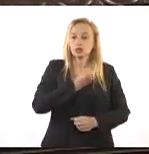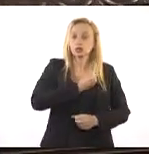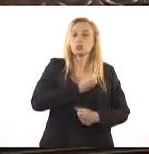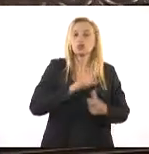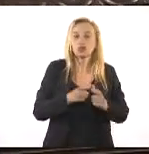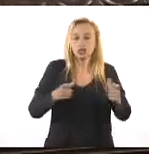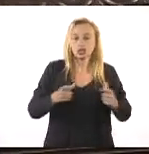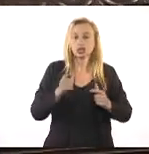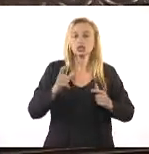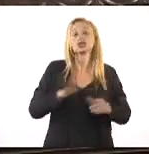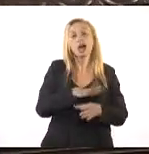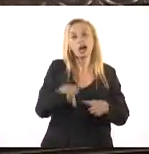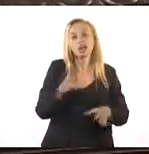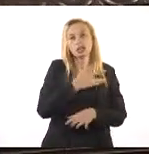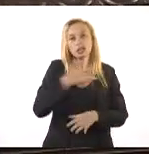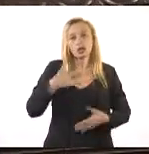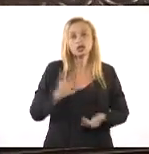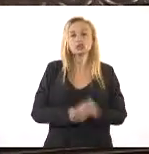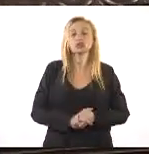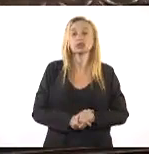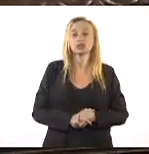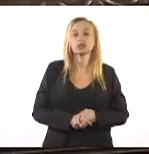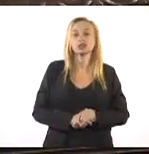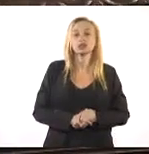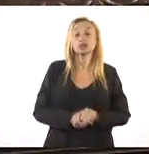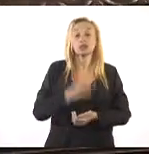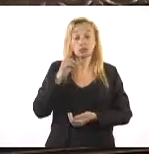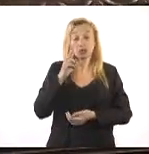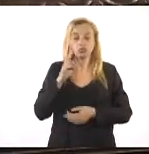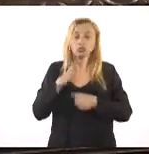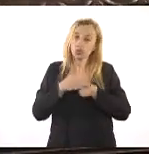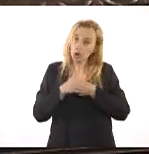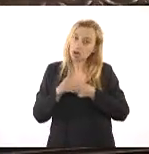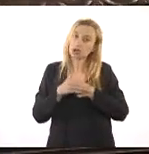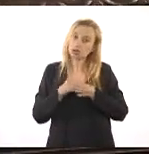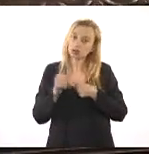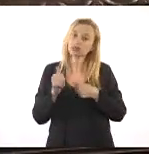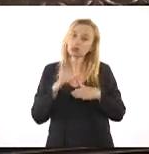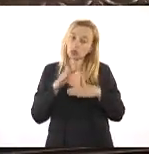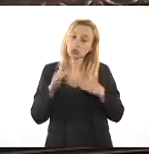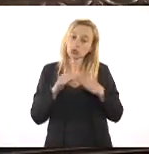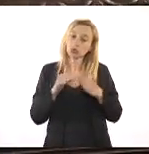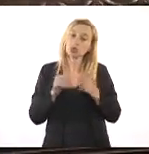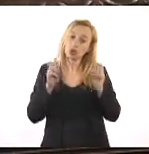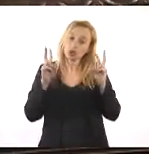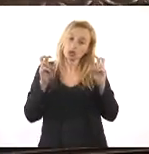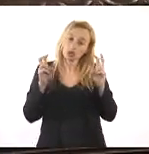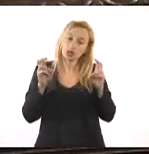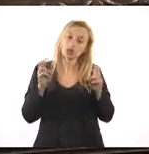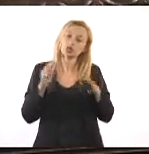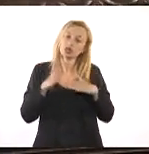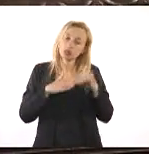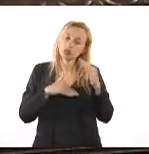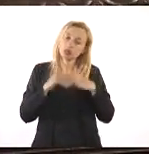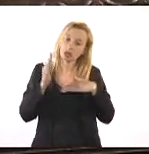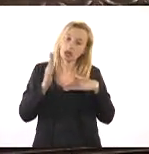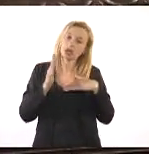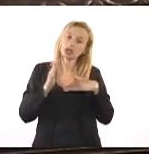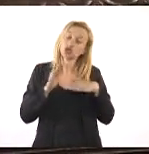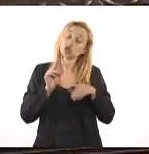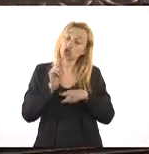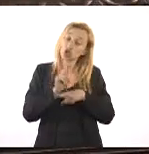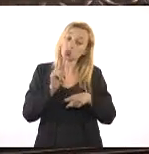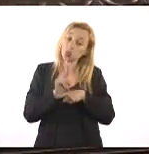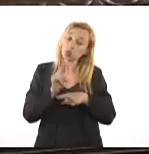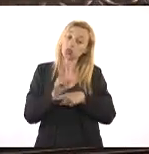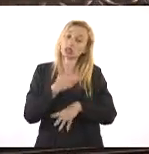saúde, para que seja vista com todo carinho a questão dos profissionais que cuidam